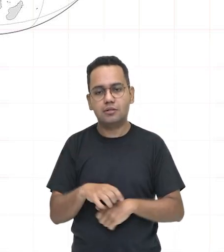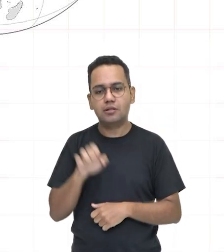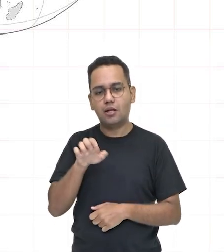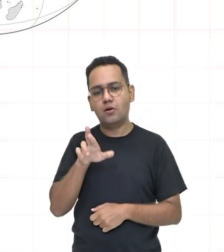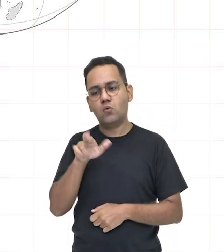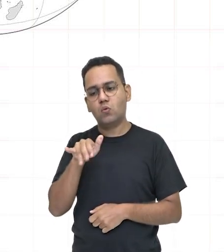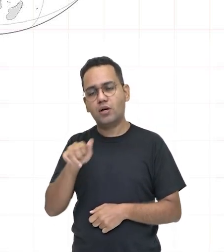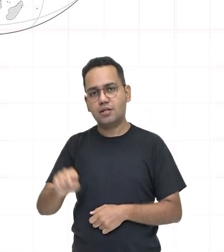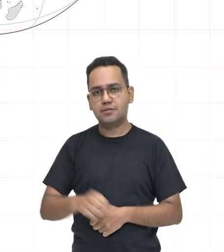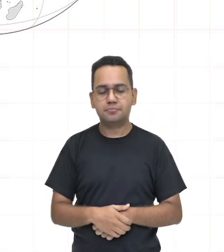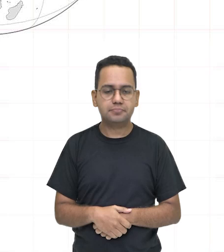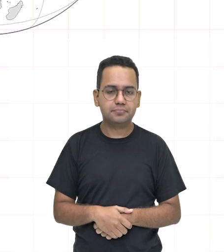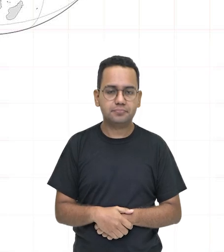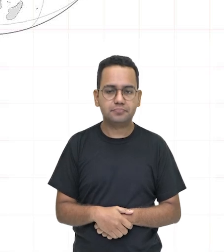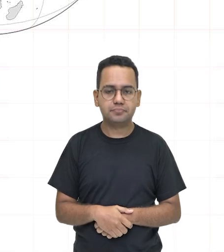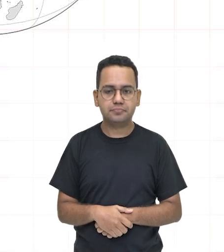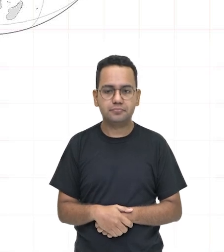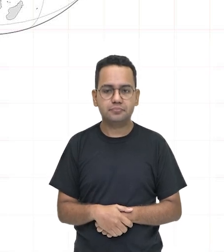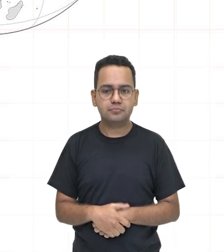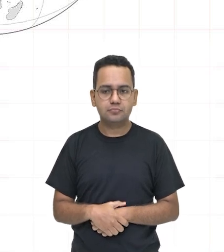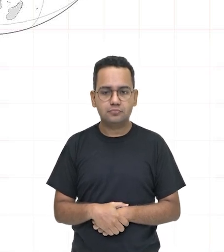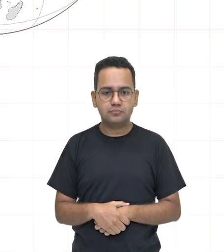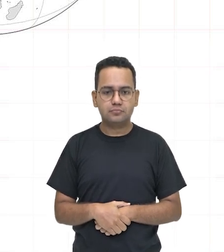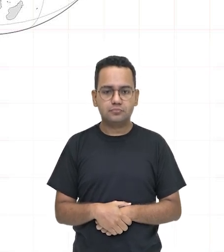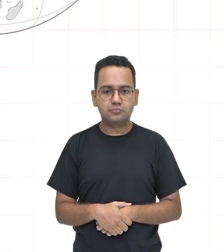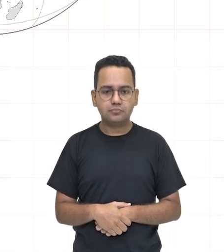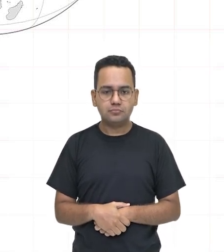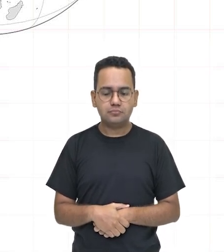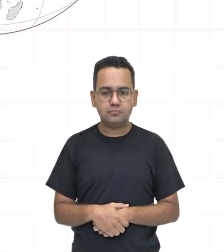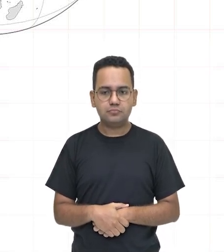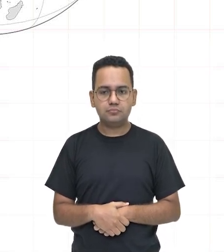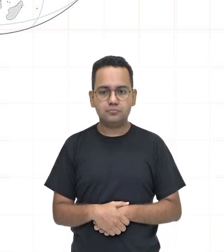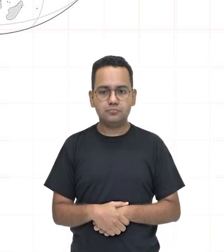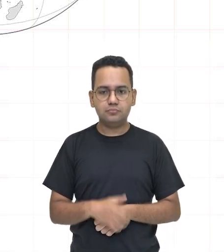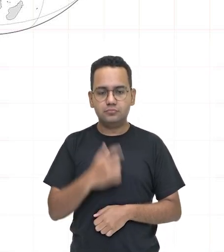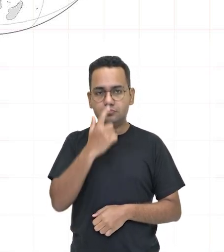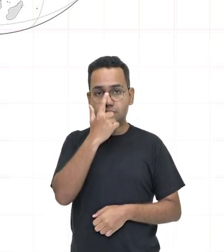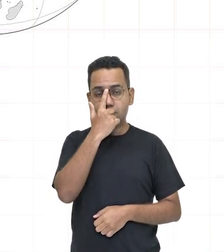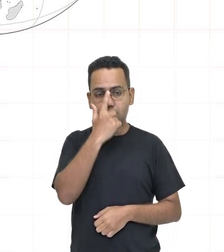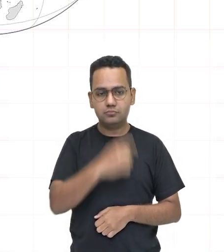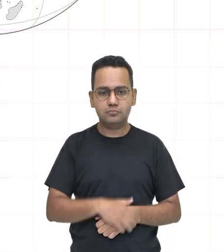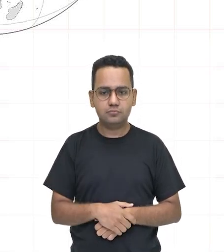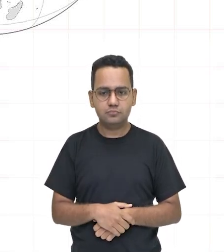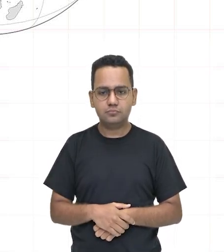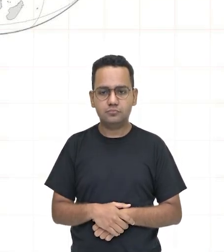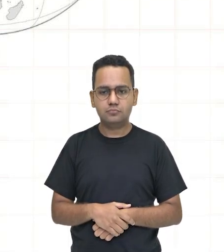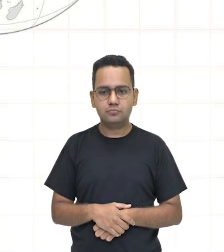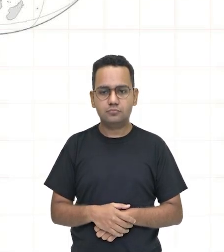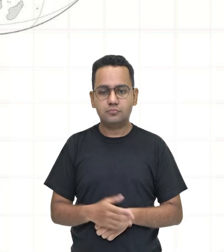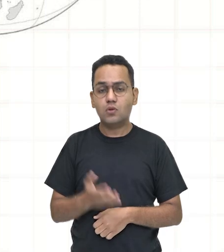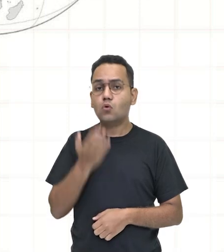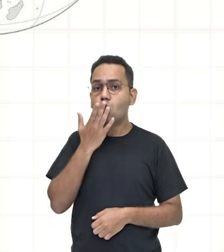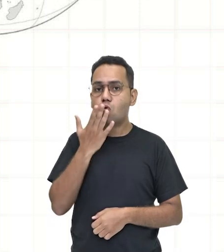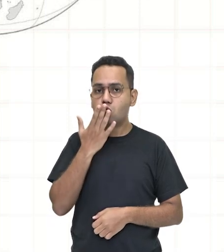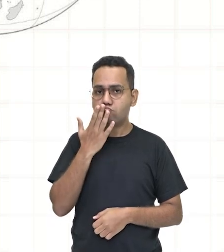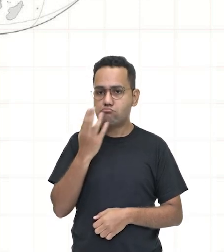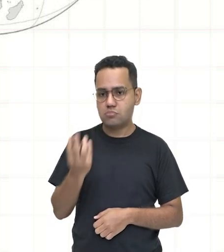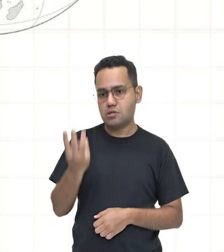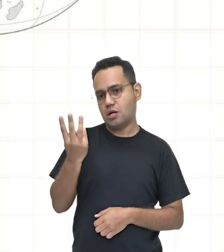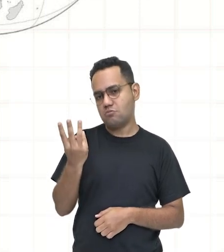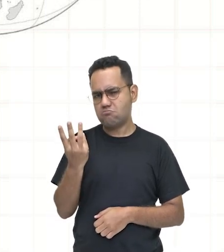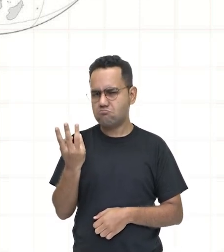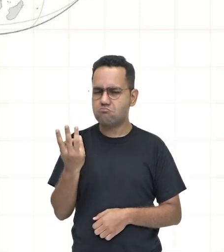dessas fronteiras. A gente consegue observar aqui então, agora nós temos 3 cores no nosso